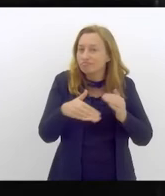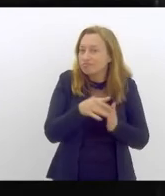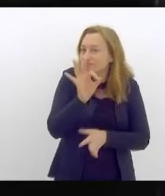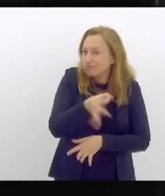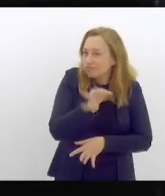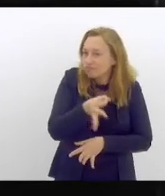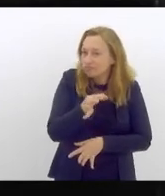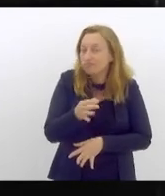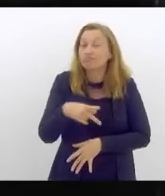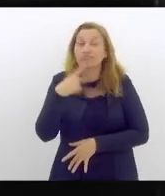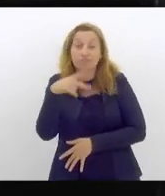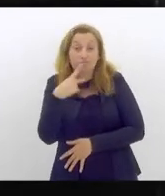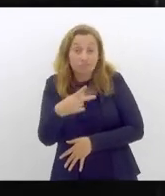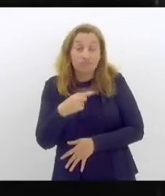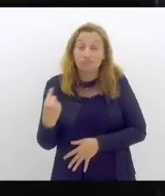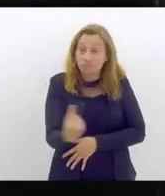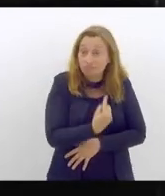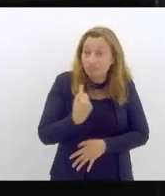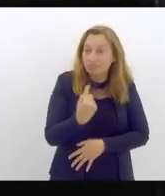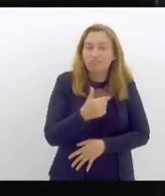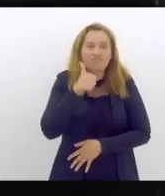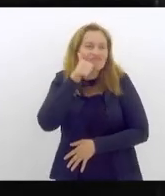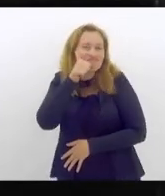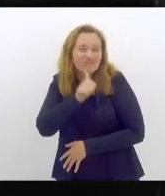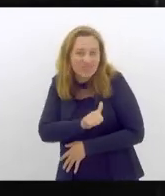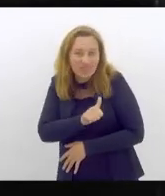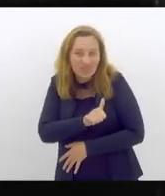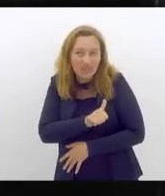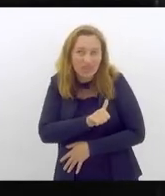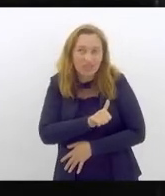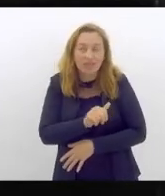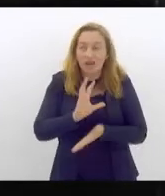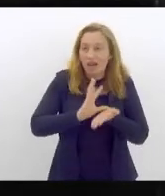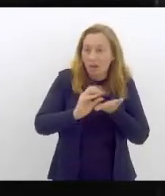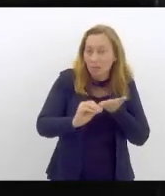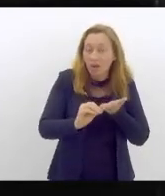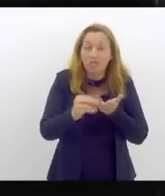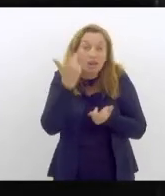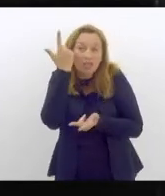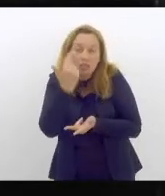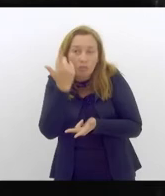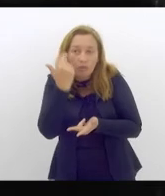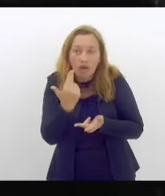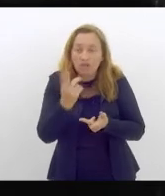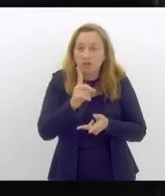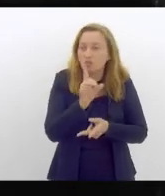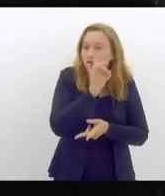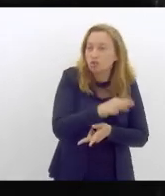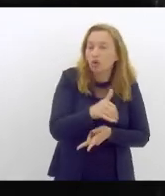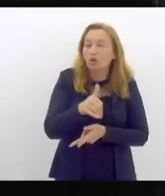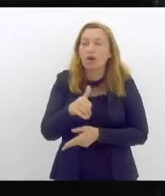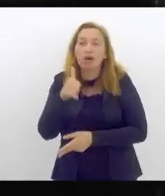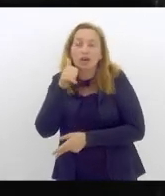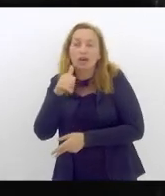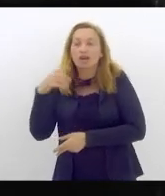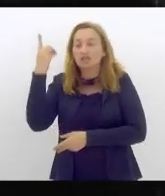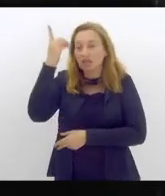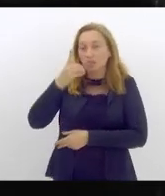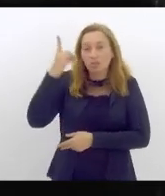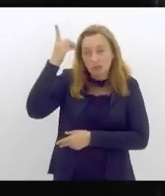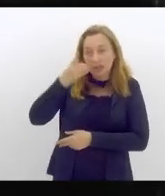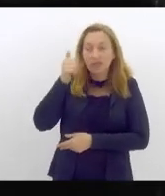certeza que quando falamos de mulheres a pauta ela é comum não só apenas as parlamentares